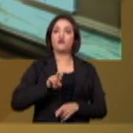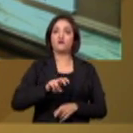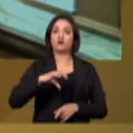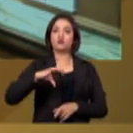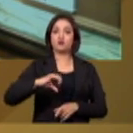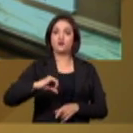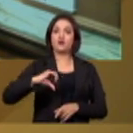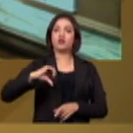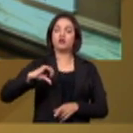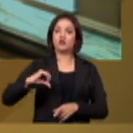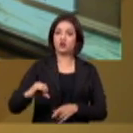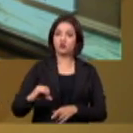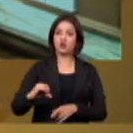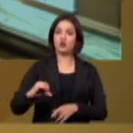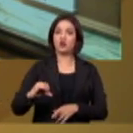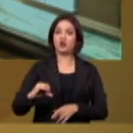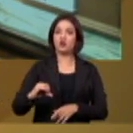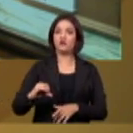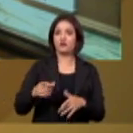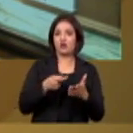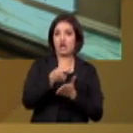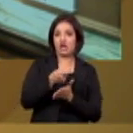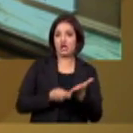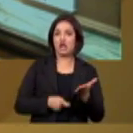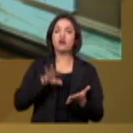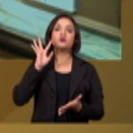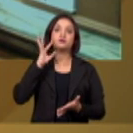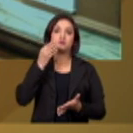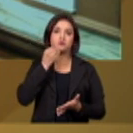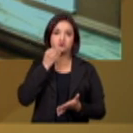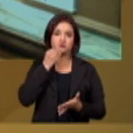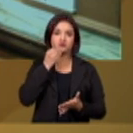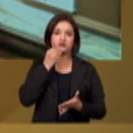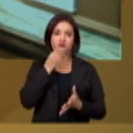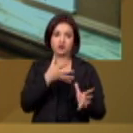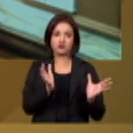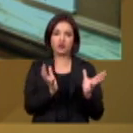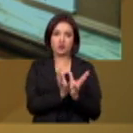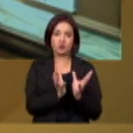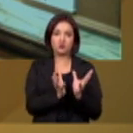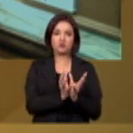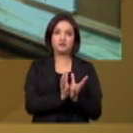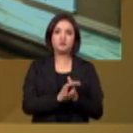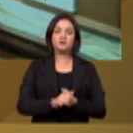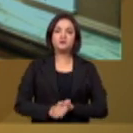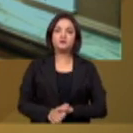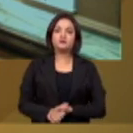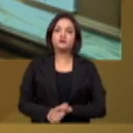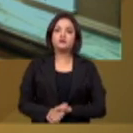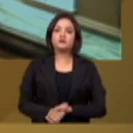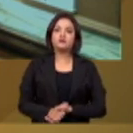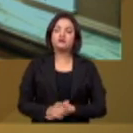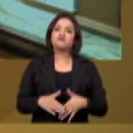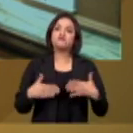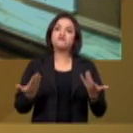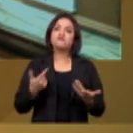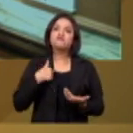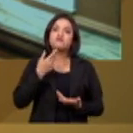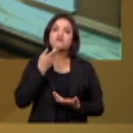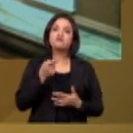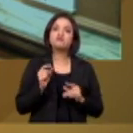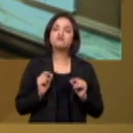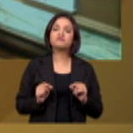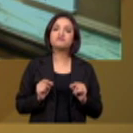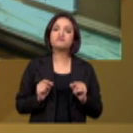2999 vila por vossa excelência na forma o primeiro no plano suspender